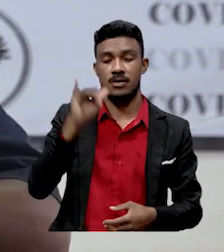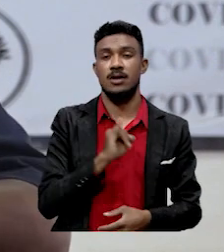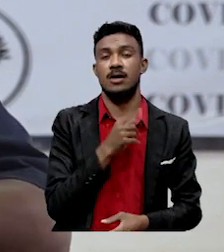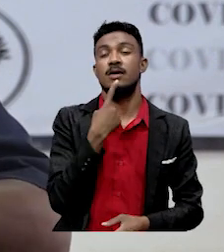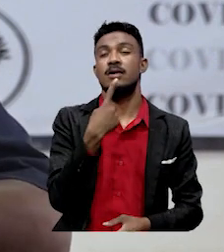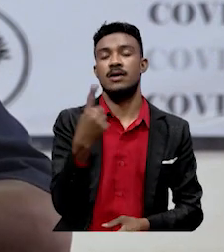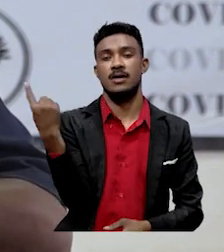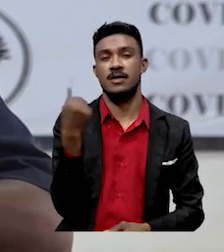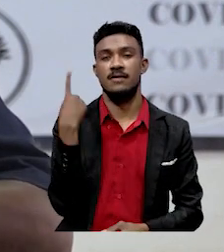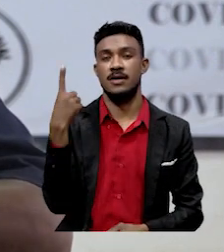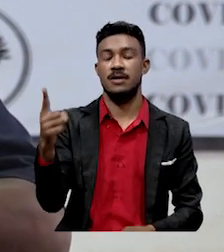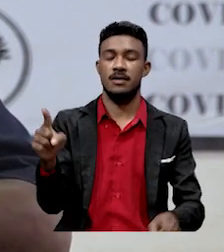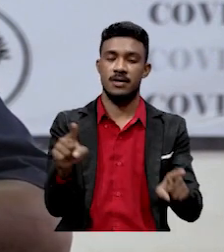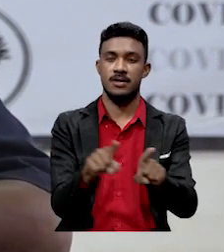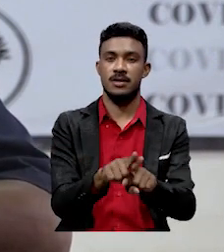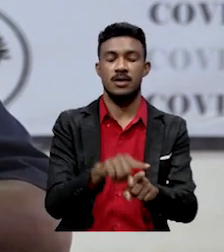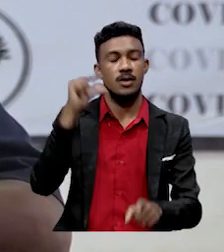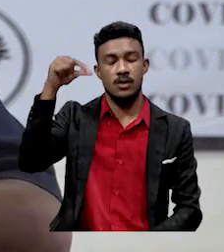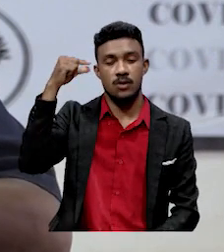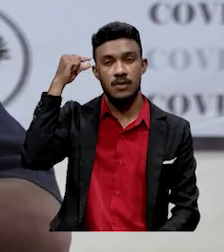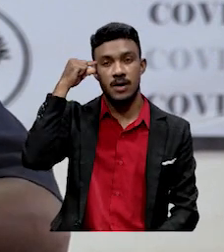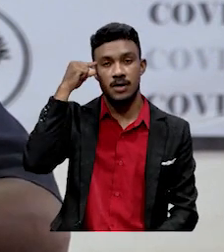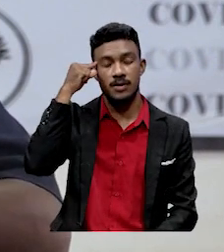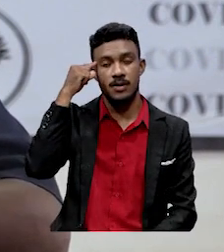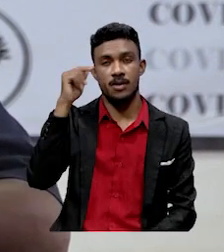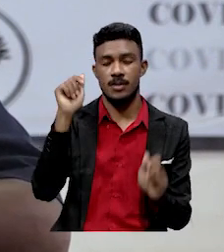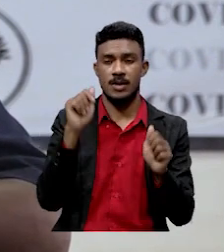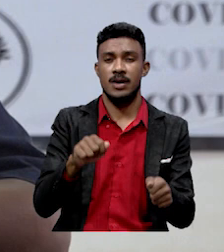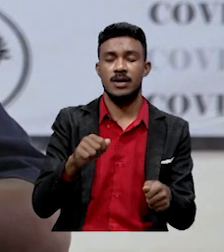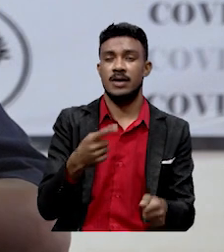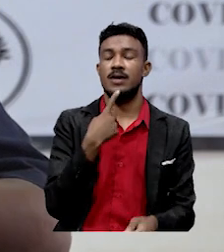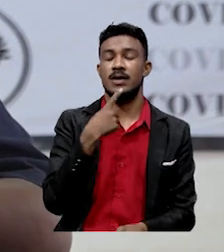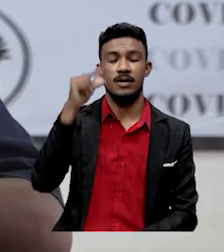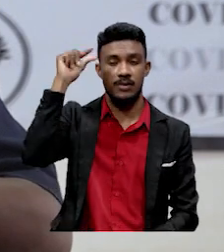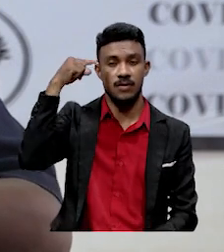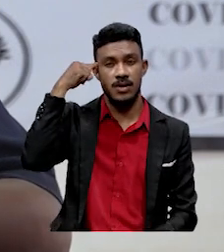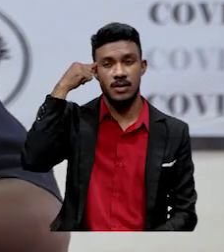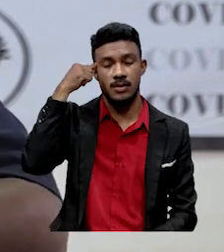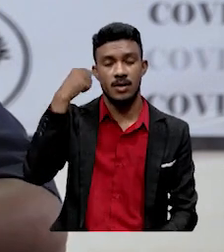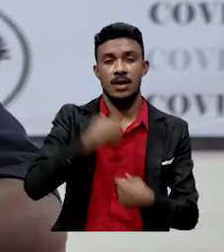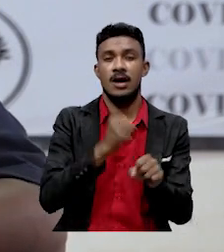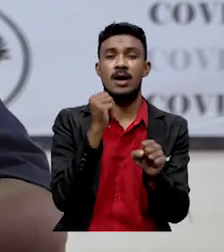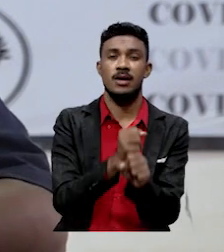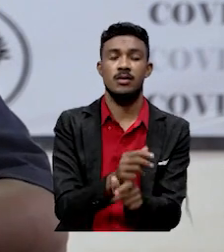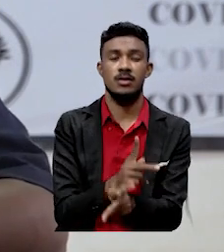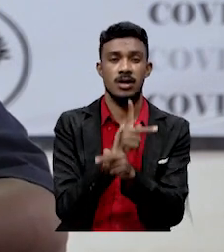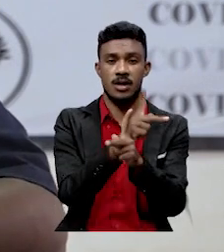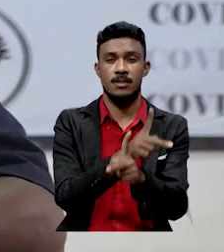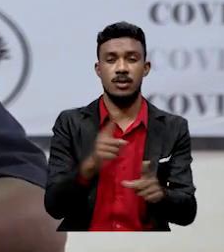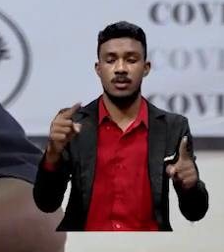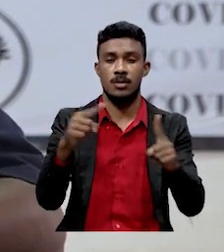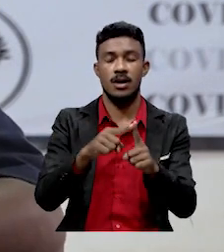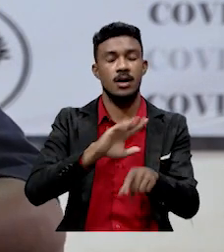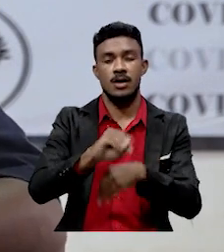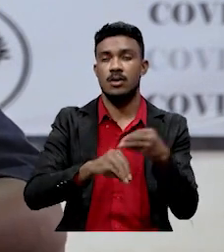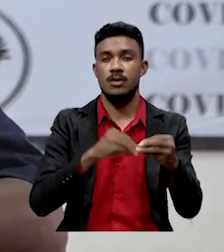hate to be kanesane governo ne dia tu governa atu ala tratamento ba asunto